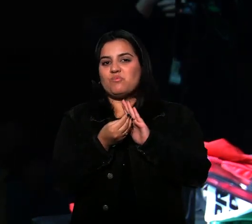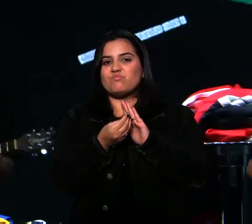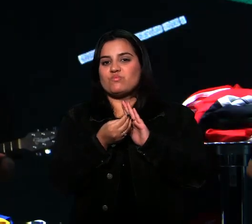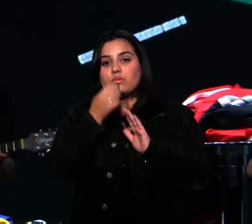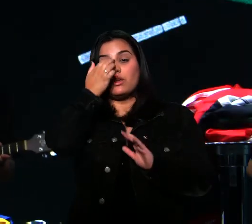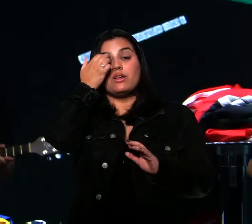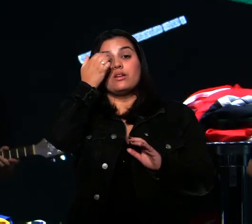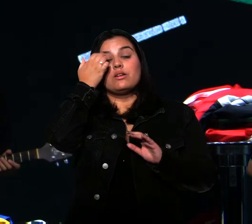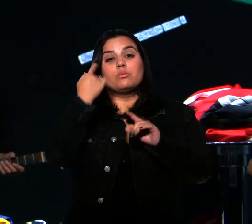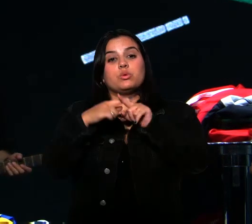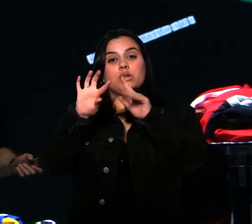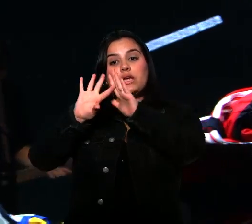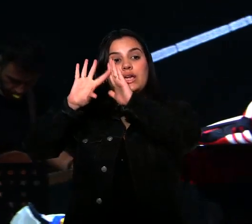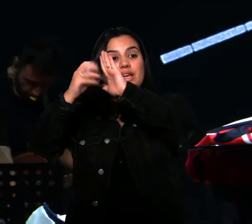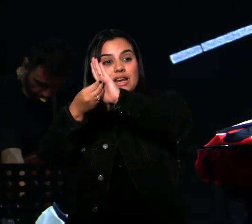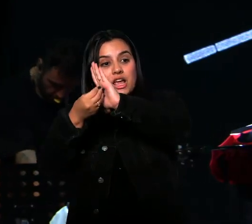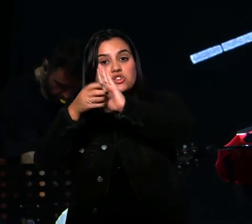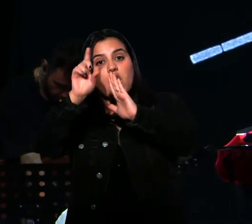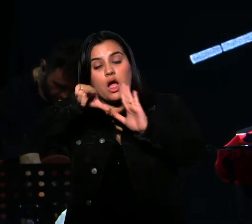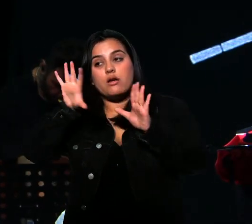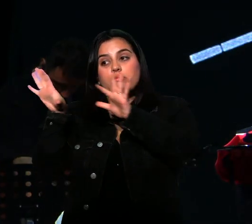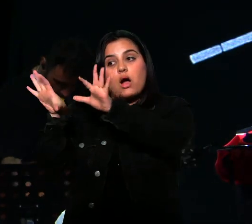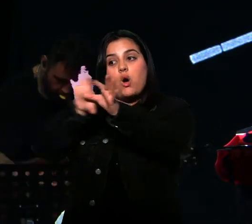Porque a igreja é o coletivo.